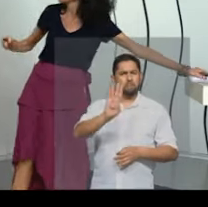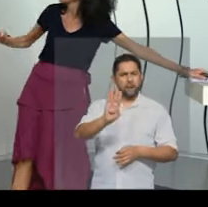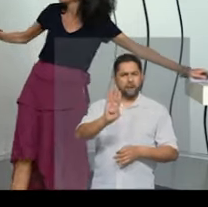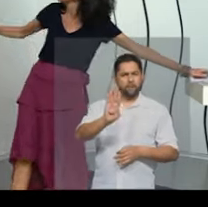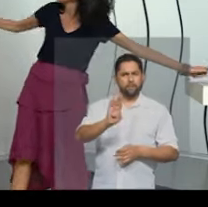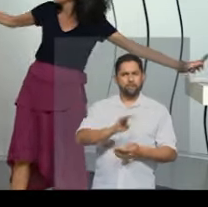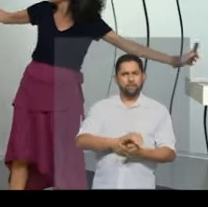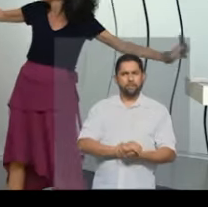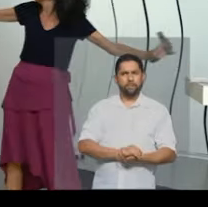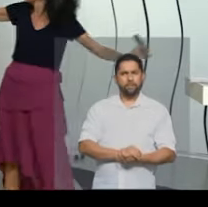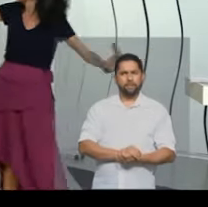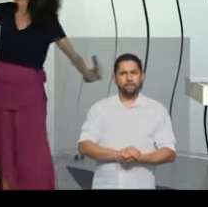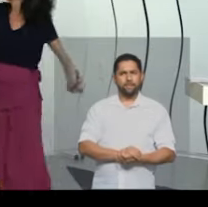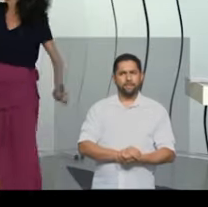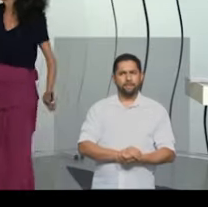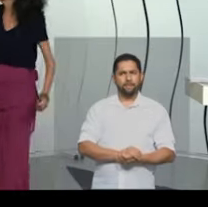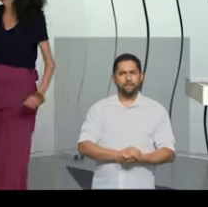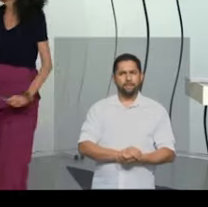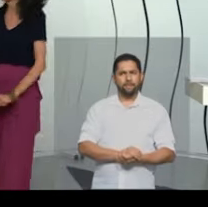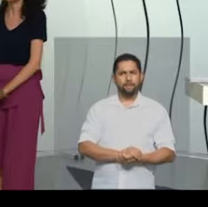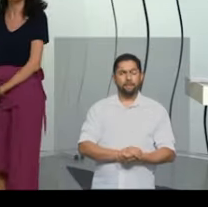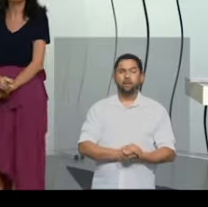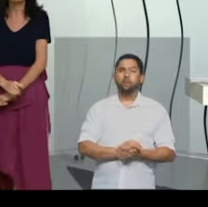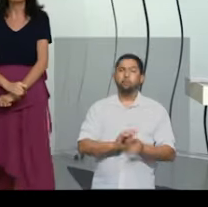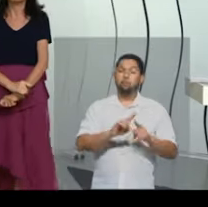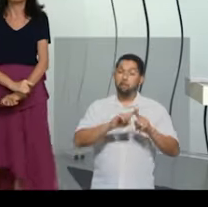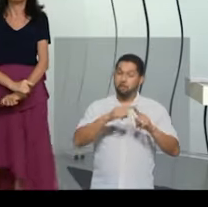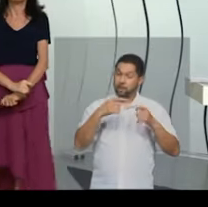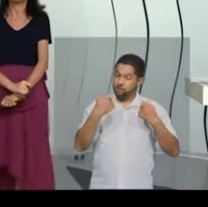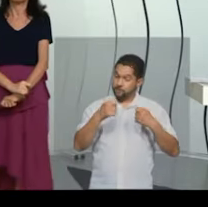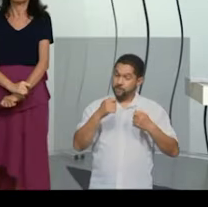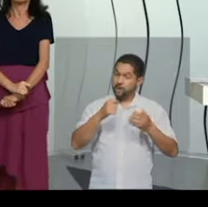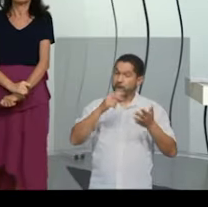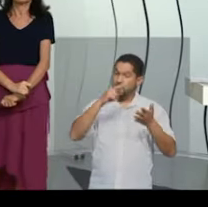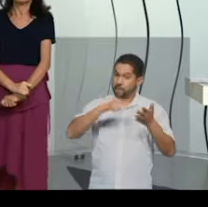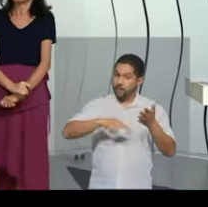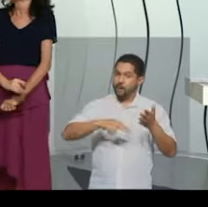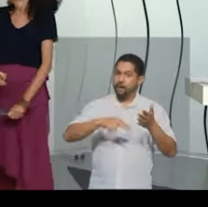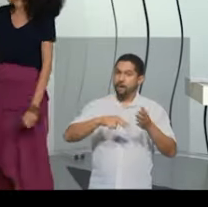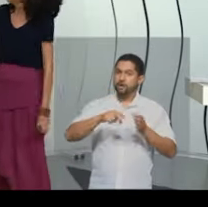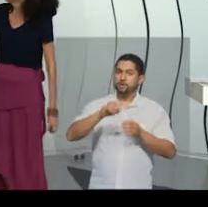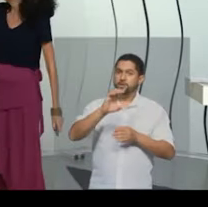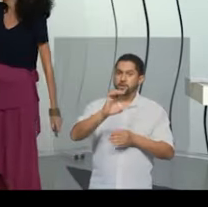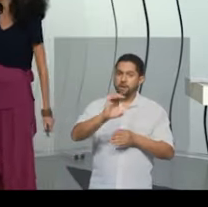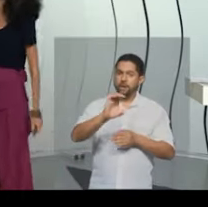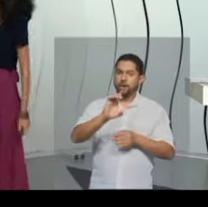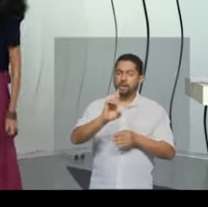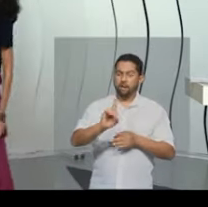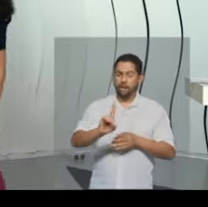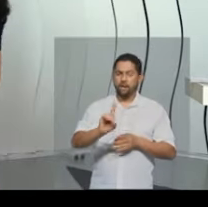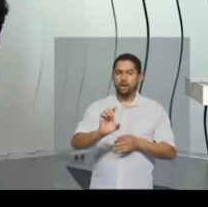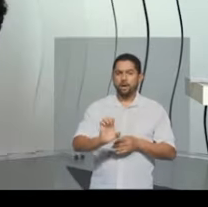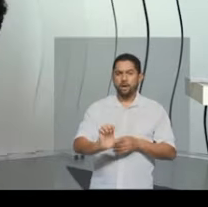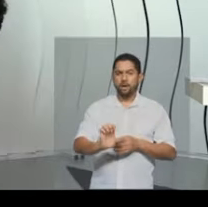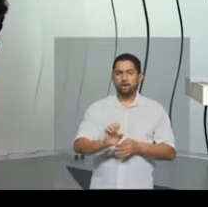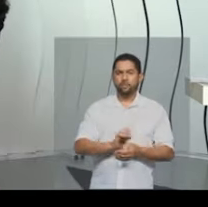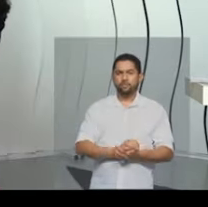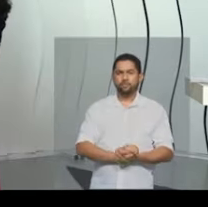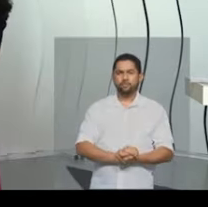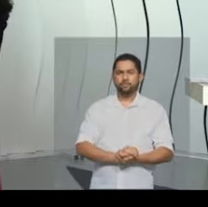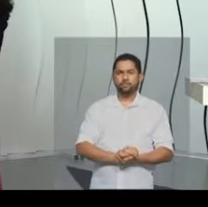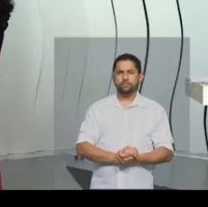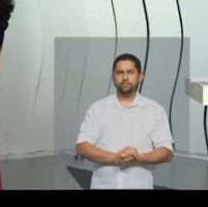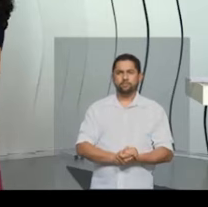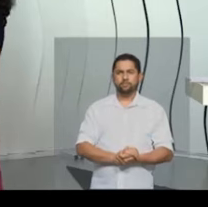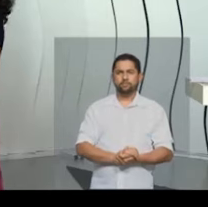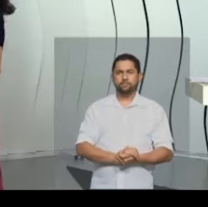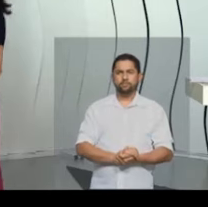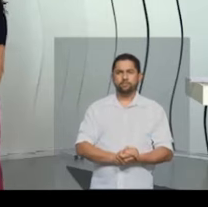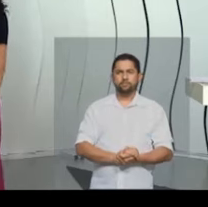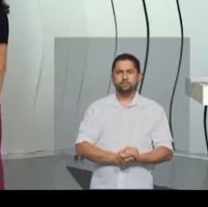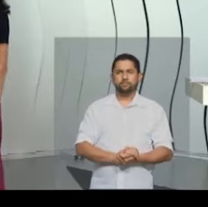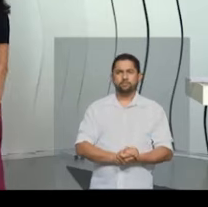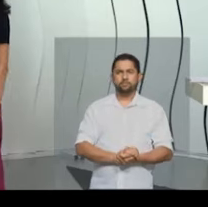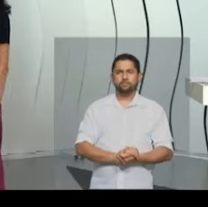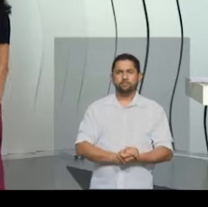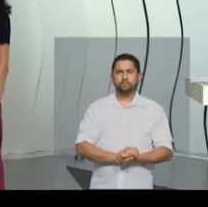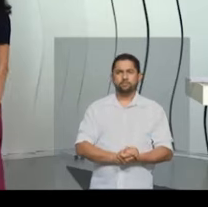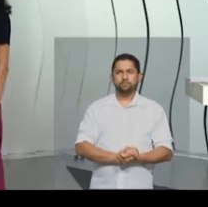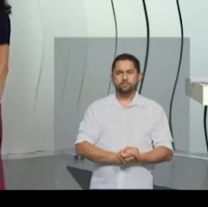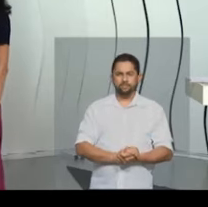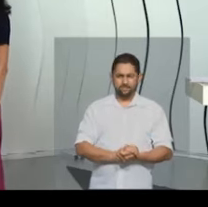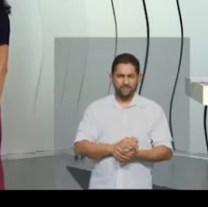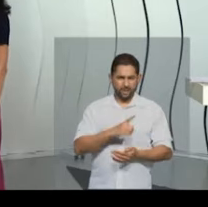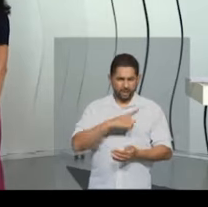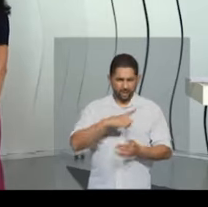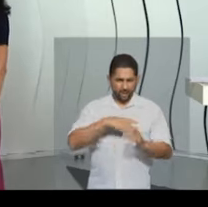vocês leiam as outras alternativas. Formação do sistema metropolitano é característica